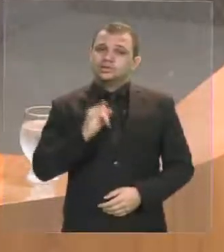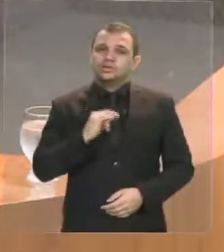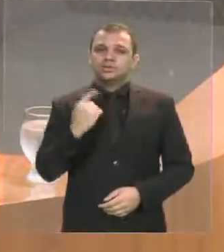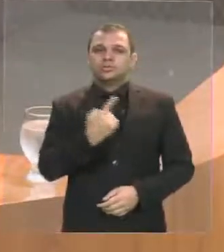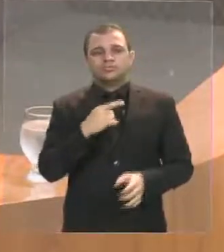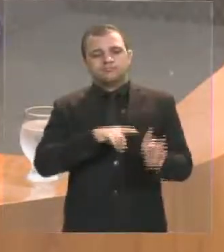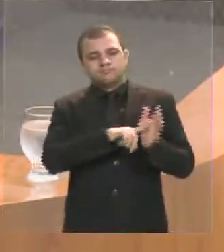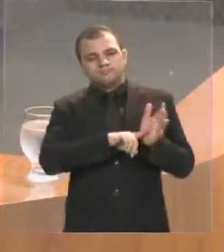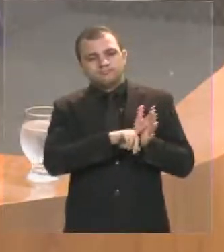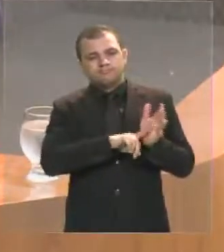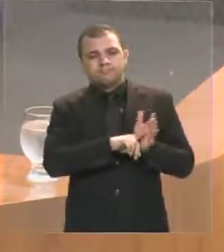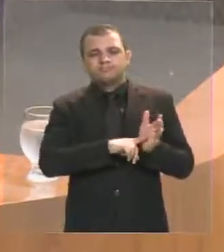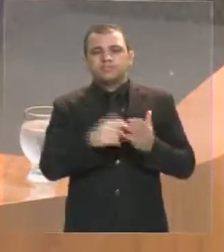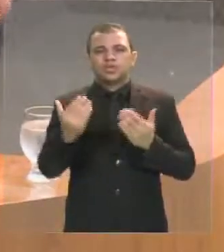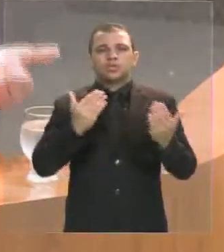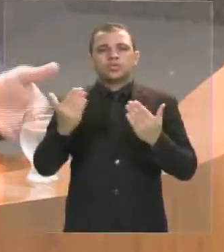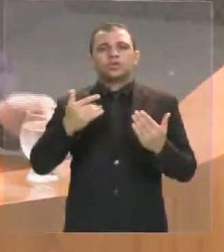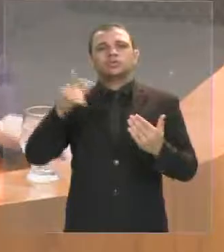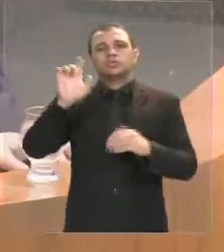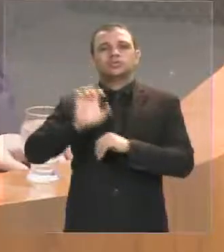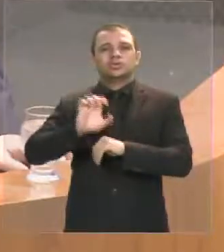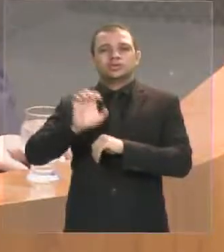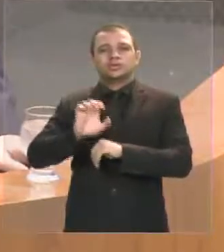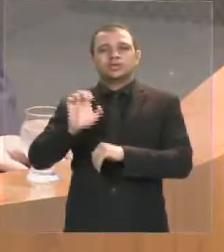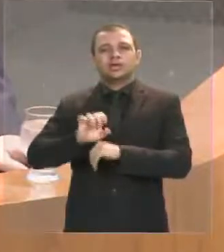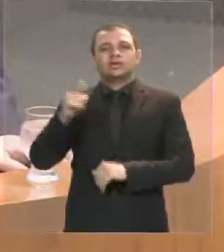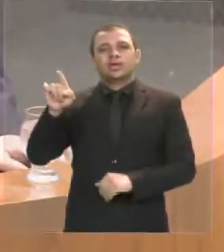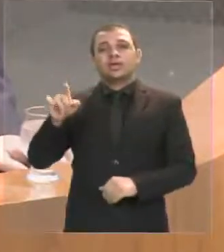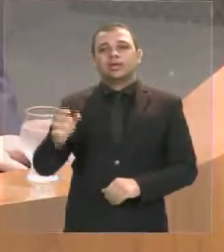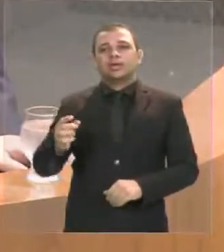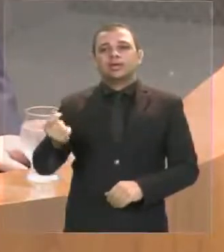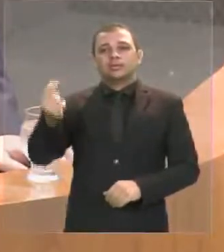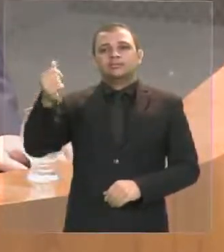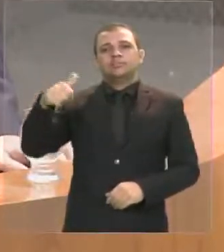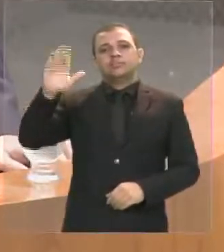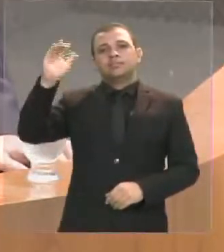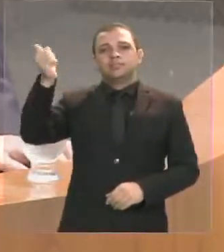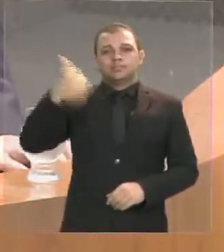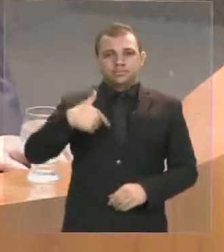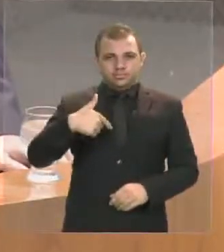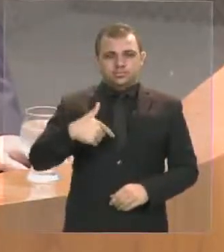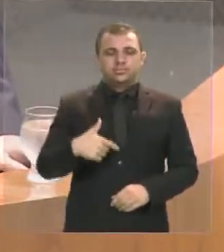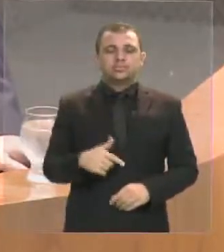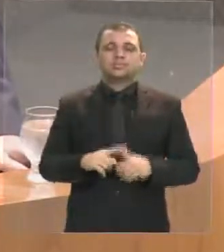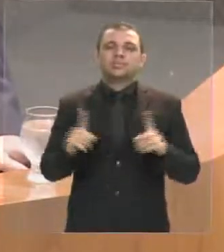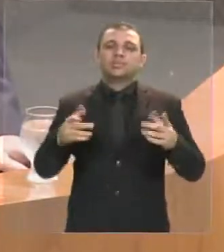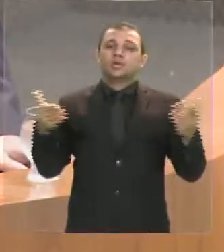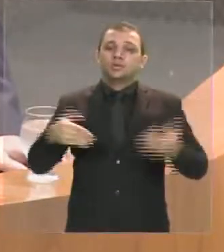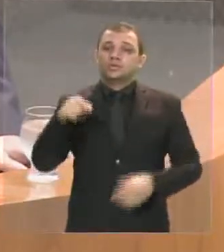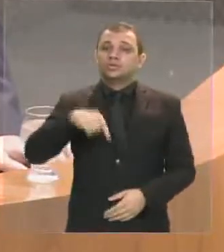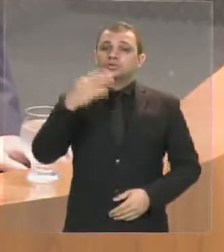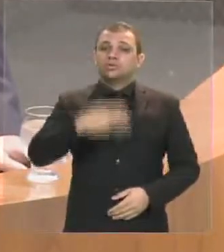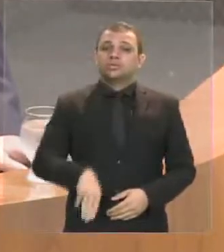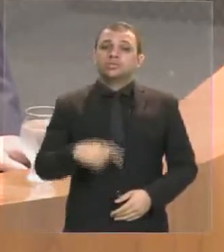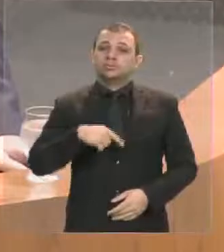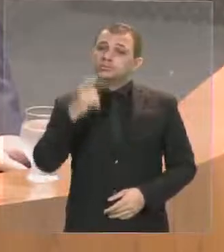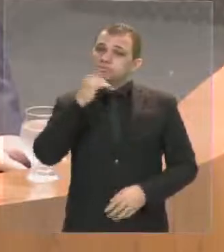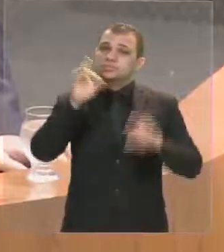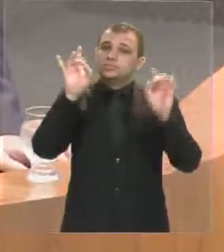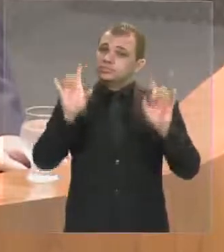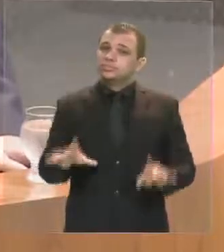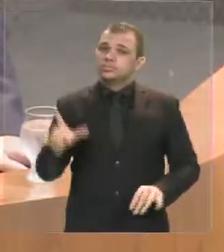em comparação com estados muito mais ricos que o Maranhão, hoje nós estamos ainda numa situação privilegiada.